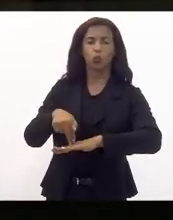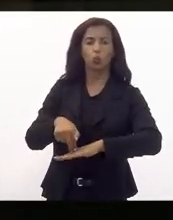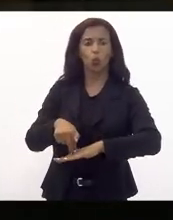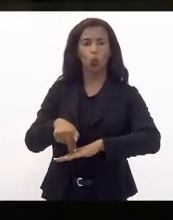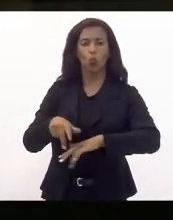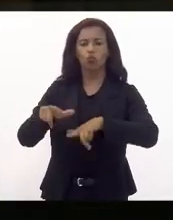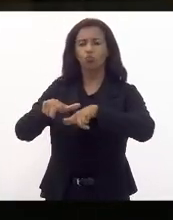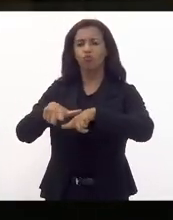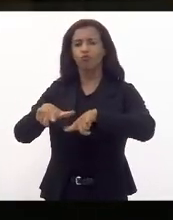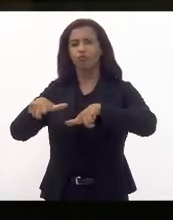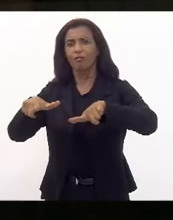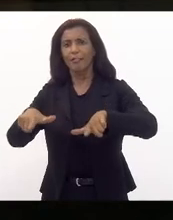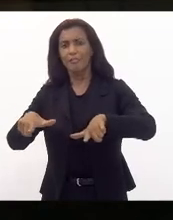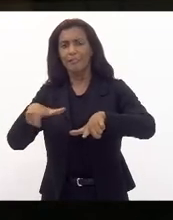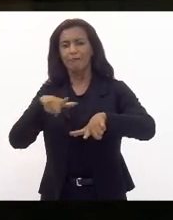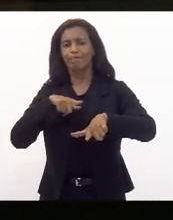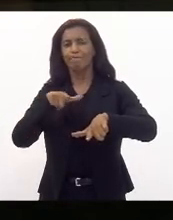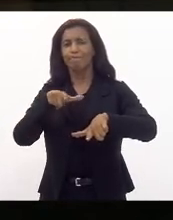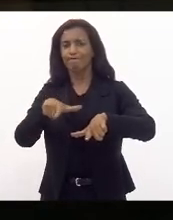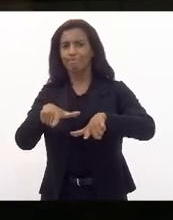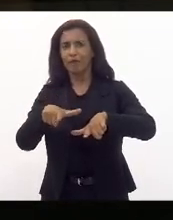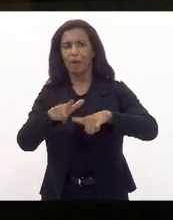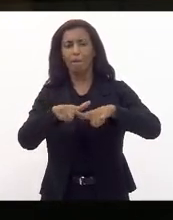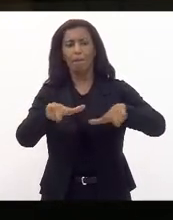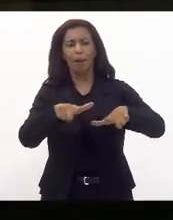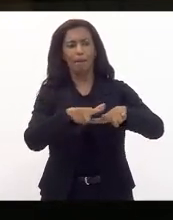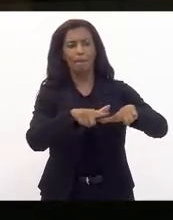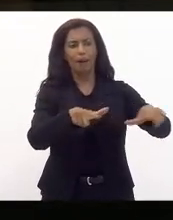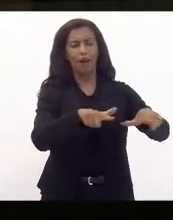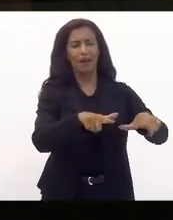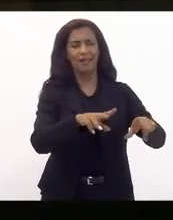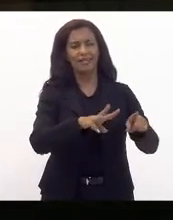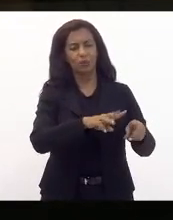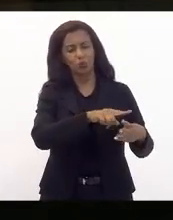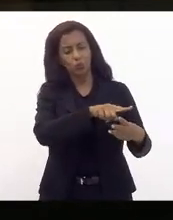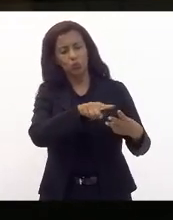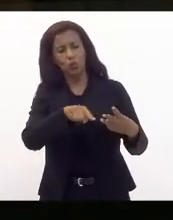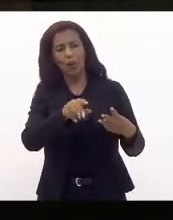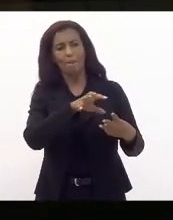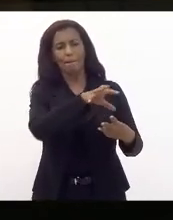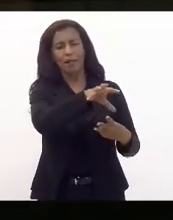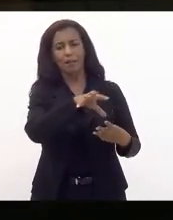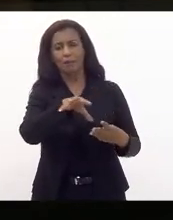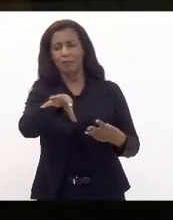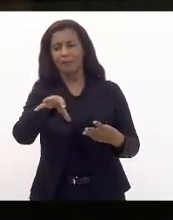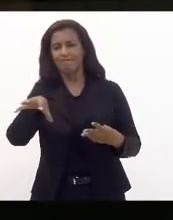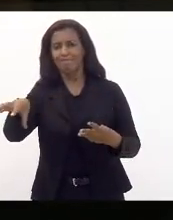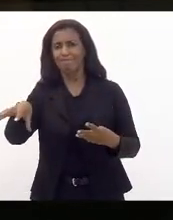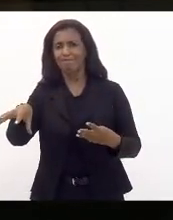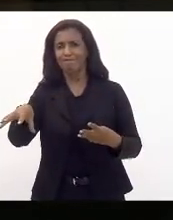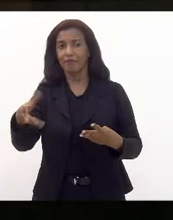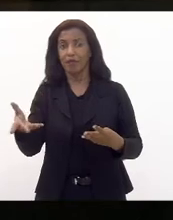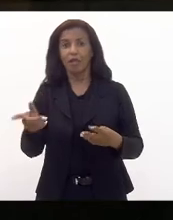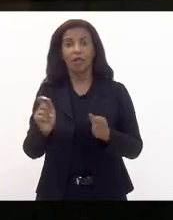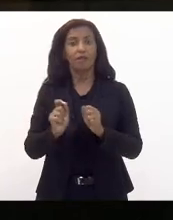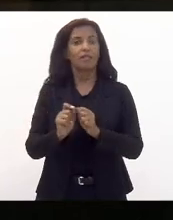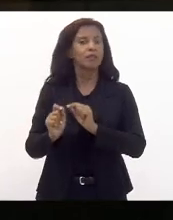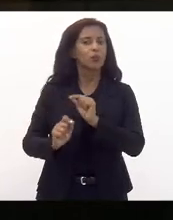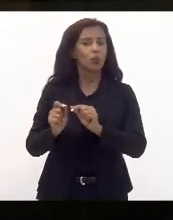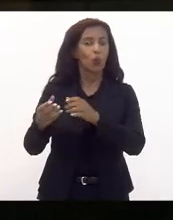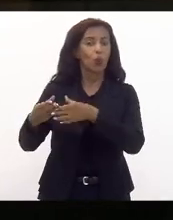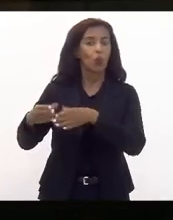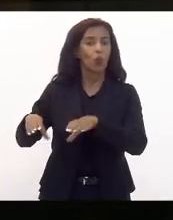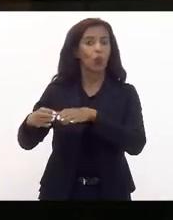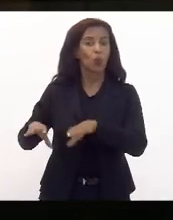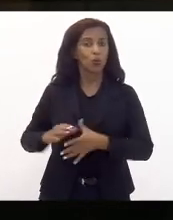e o vazio que existe nos corpos artísticos é fazer o concurso